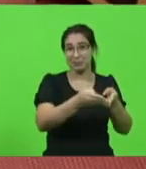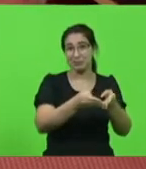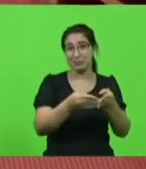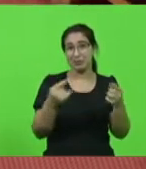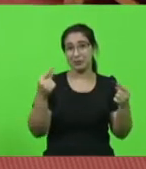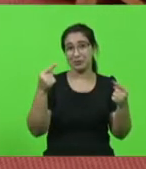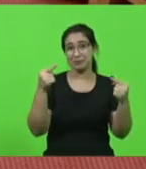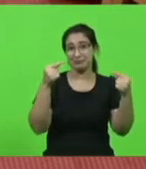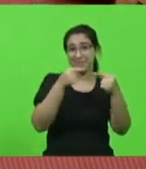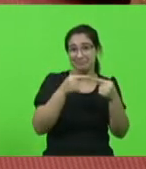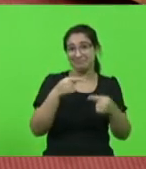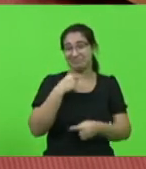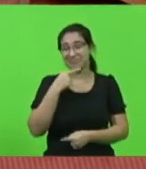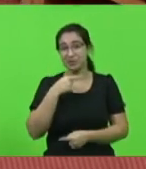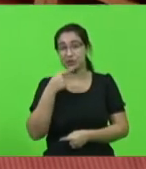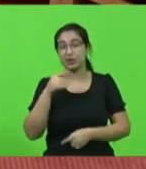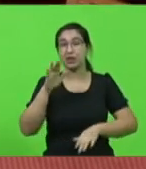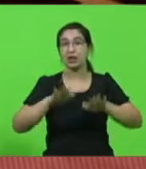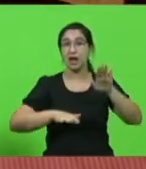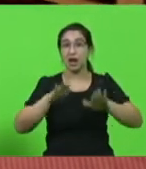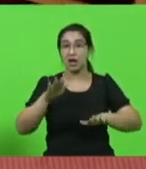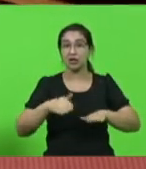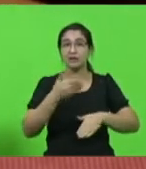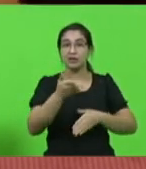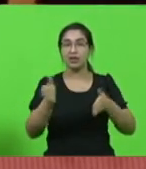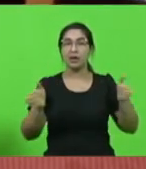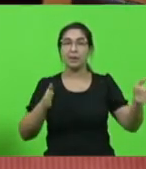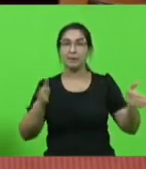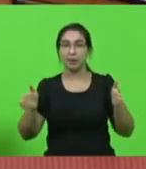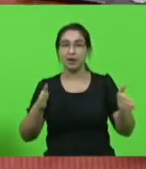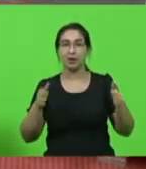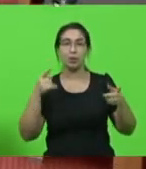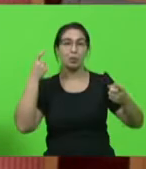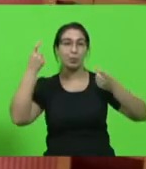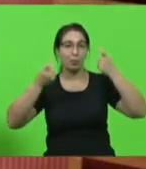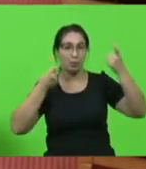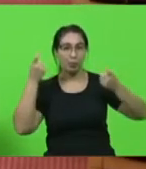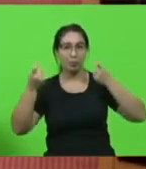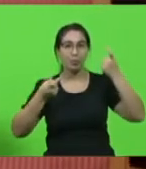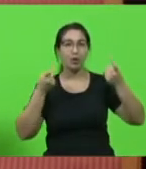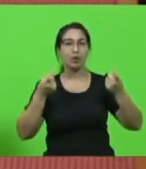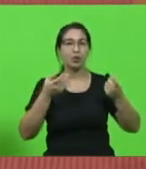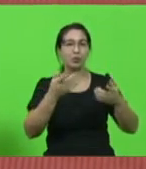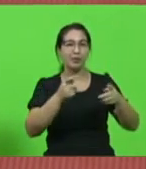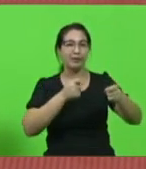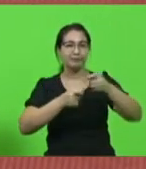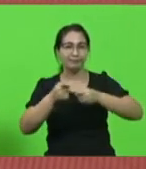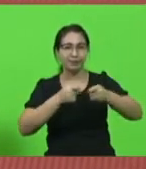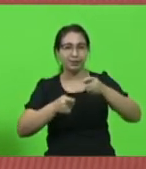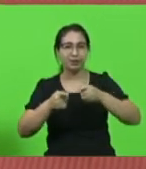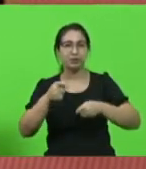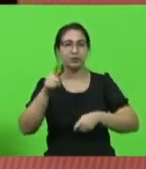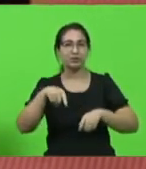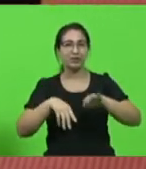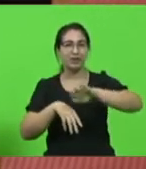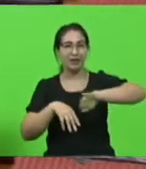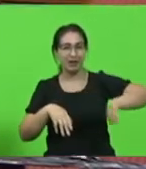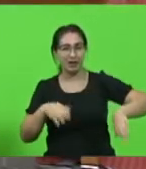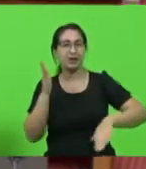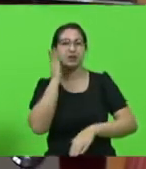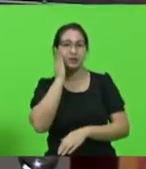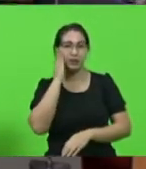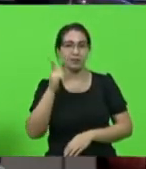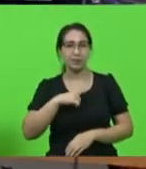Talvez esteja aí. Né? Entre se preocupam com esse tipo de negociações que são exclusas, a gente sabe